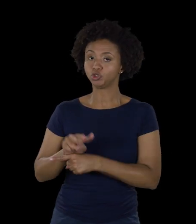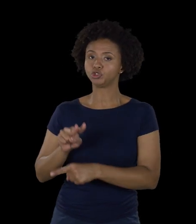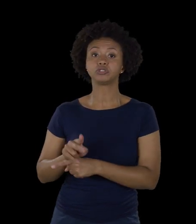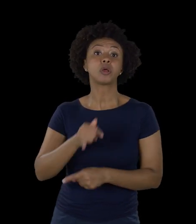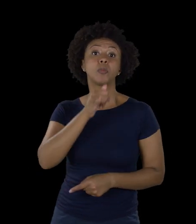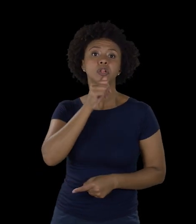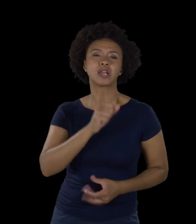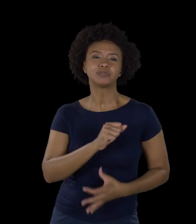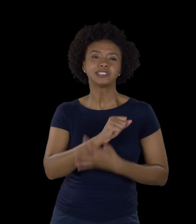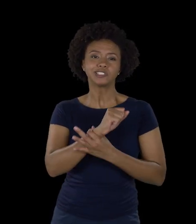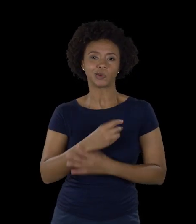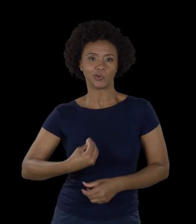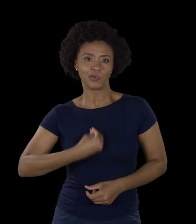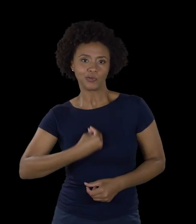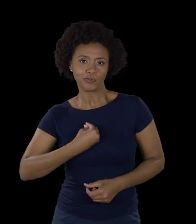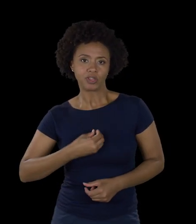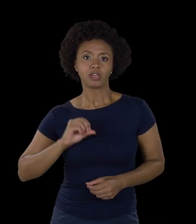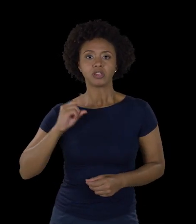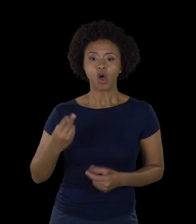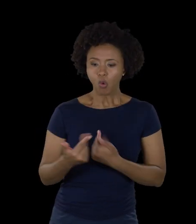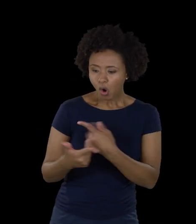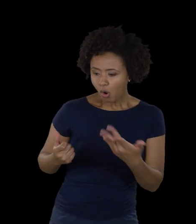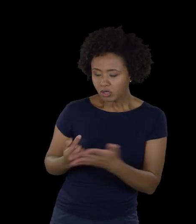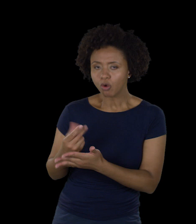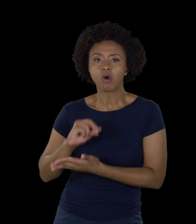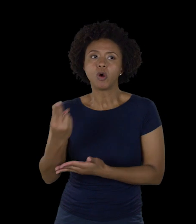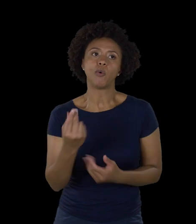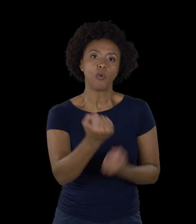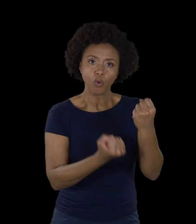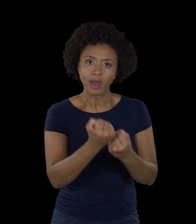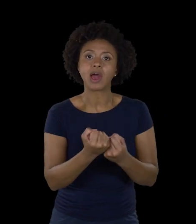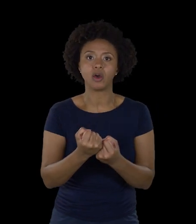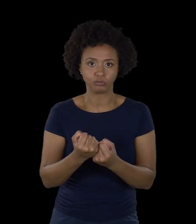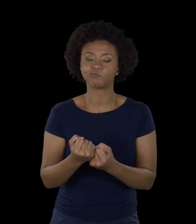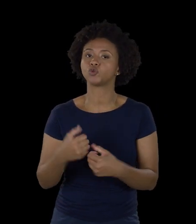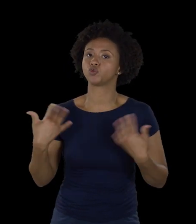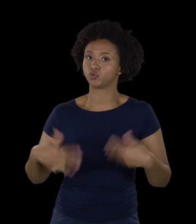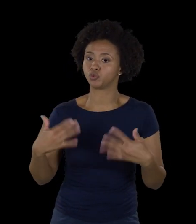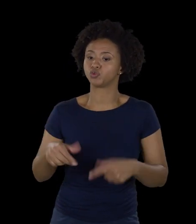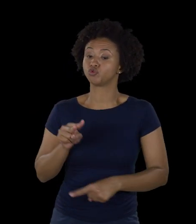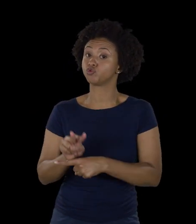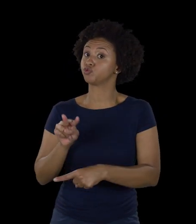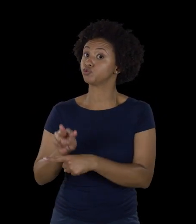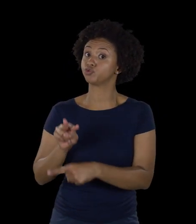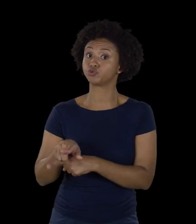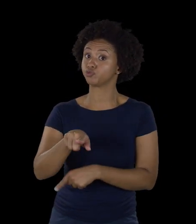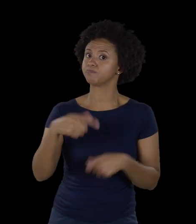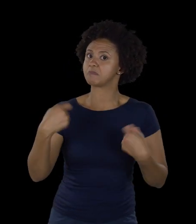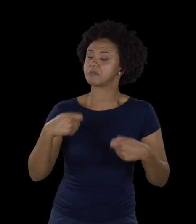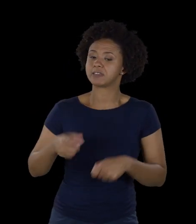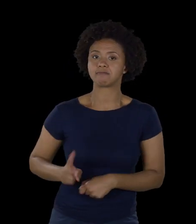vida e os seguros de bens pessoais ou de automóvel é sempre um produto financeiro que deve estar no seu